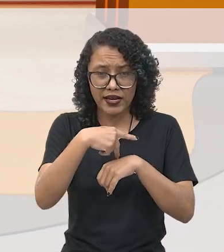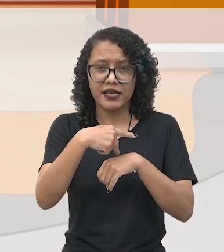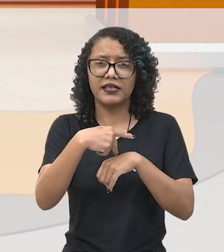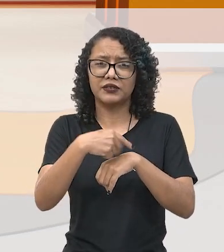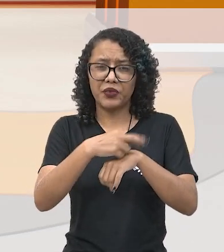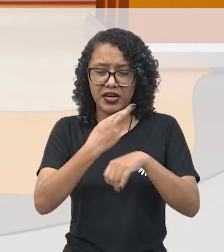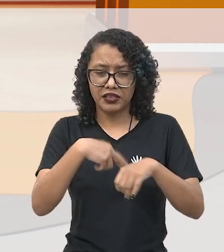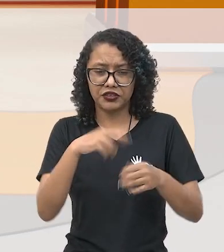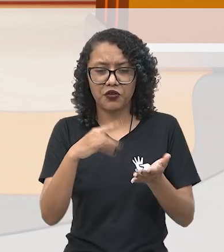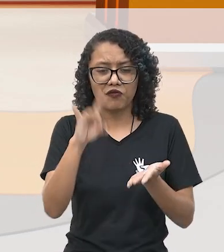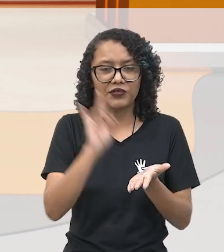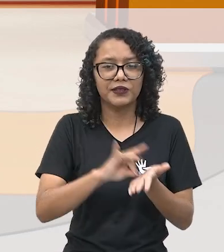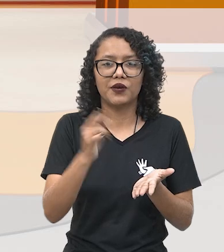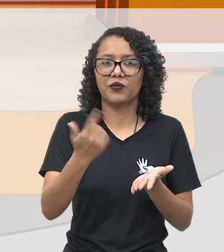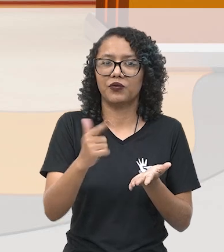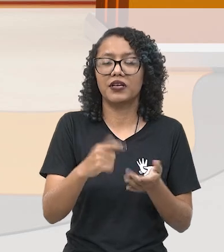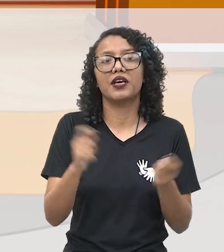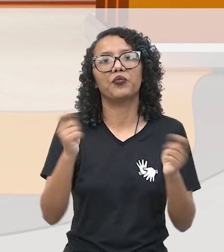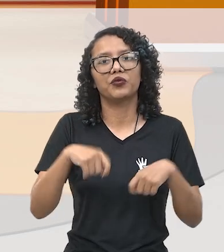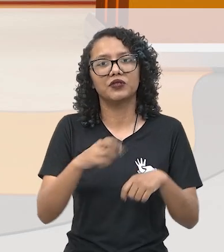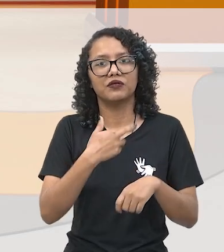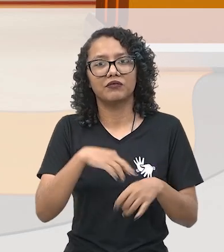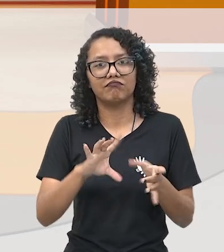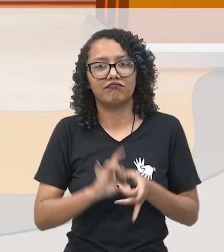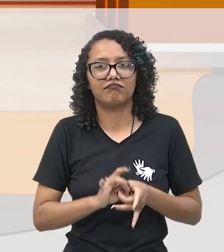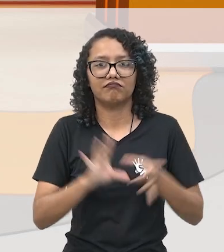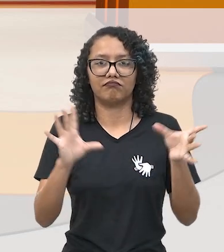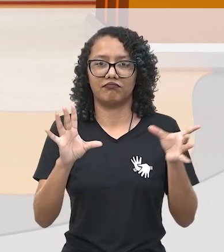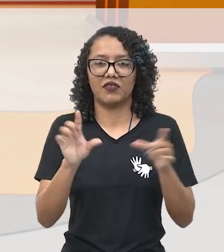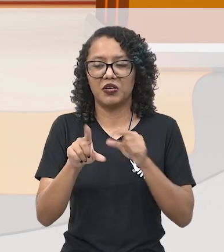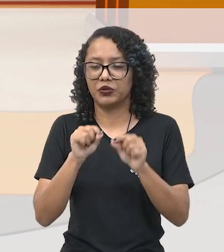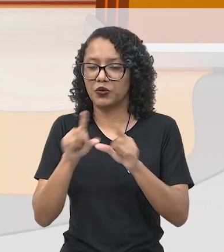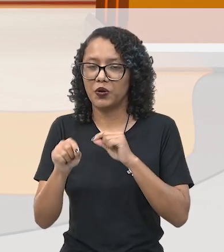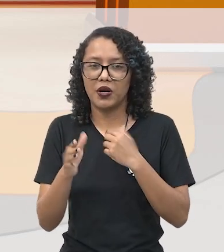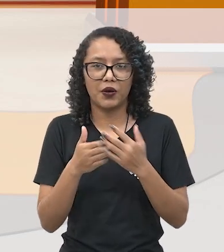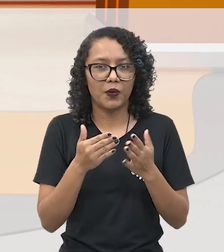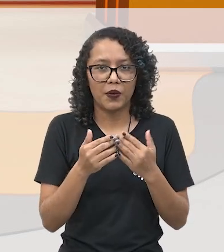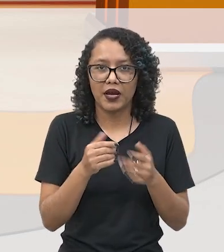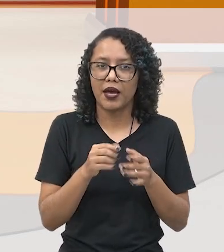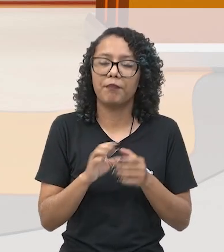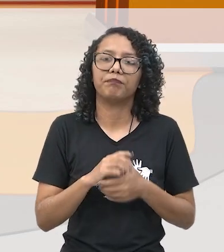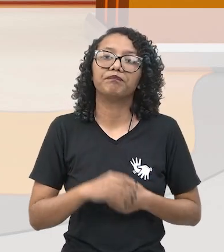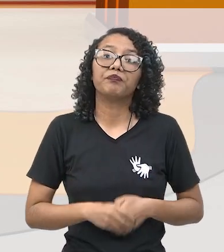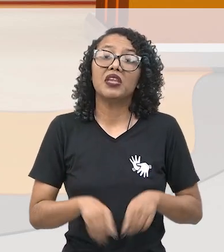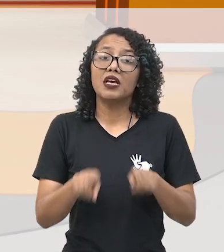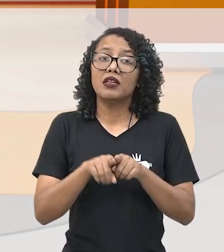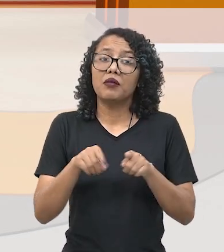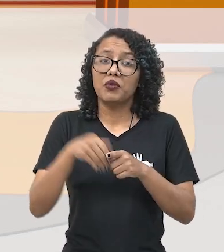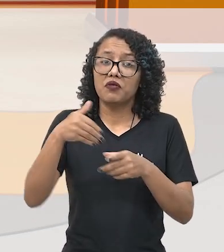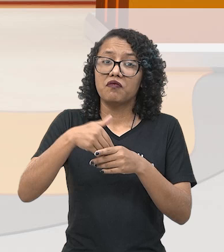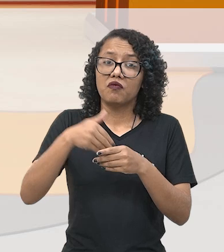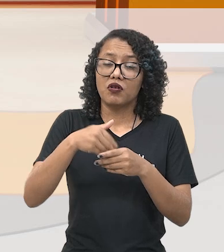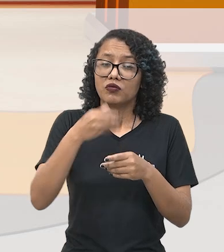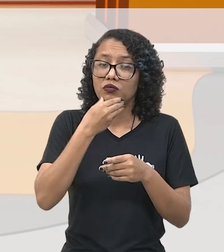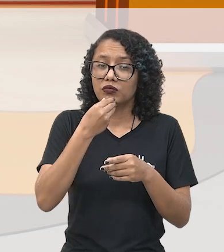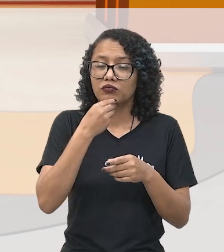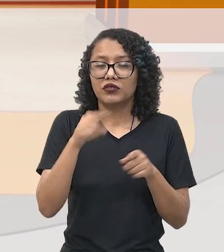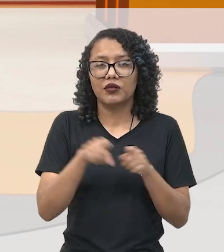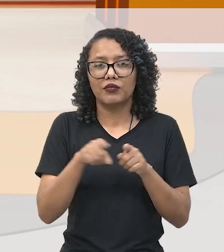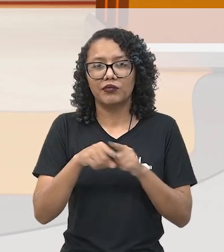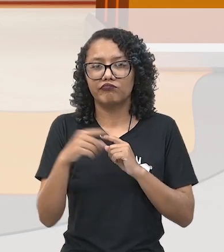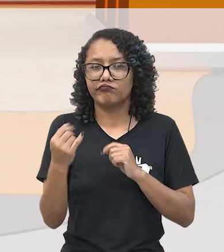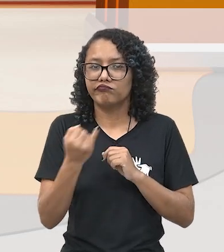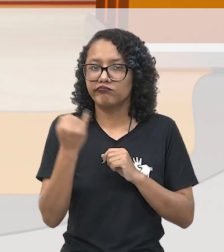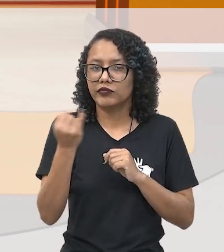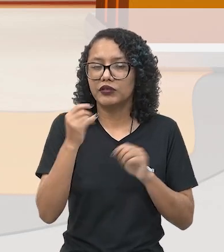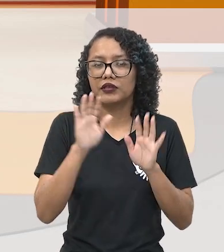que haja a liberdade religiosa. E o voto masculino também é uma característica importante.